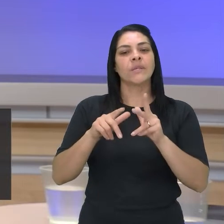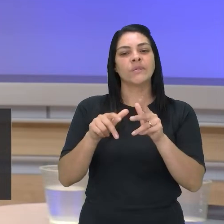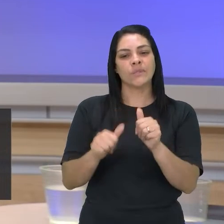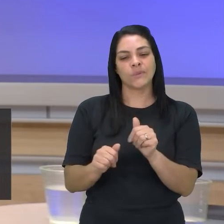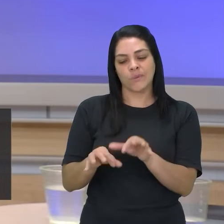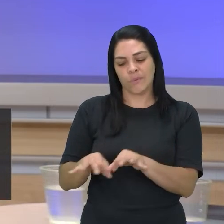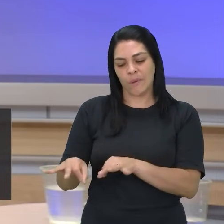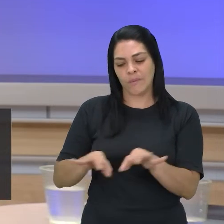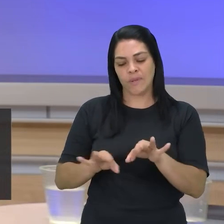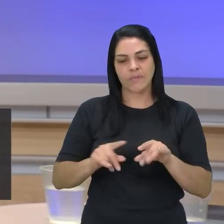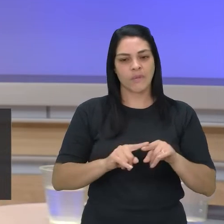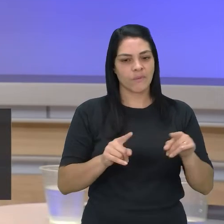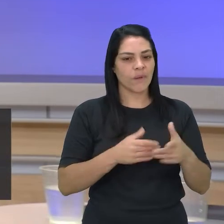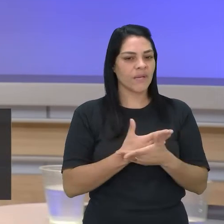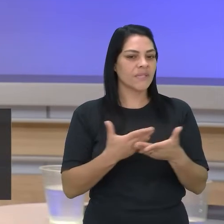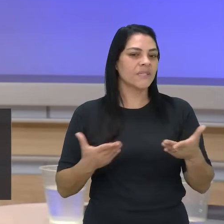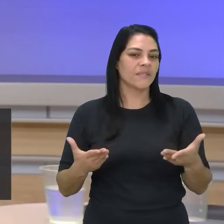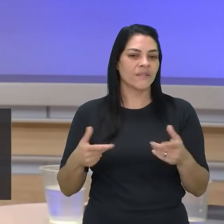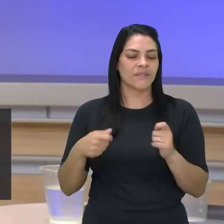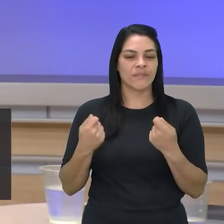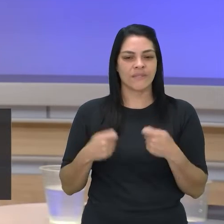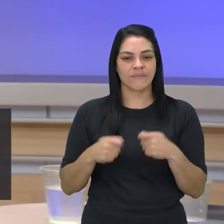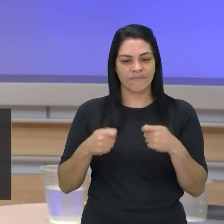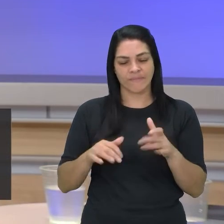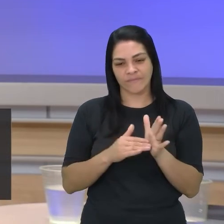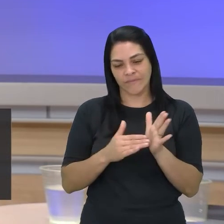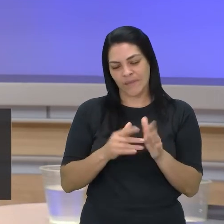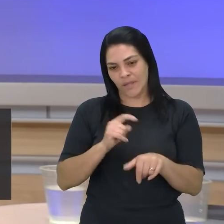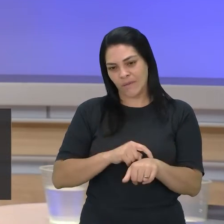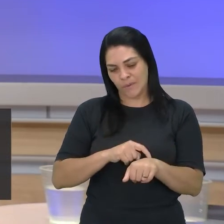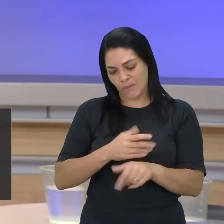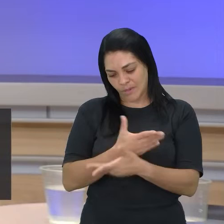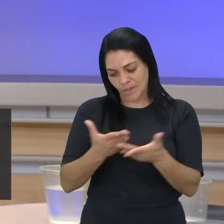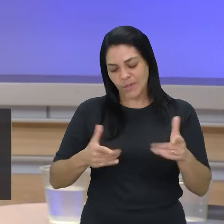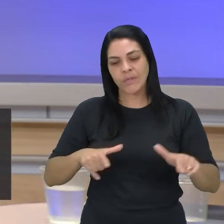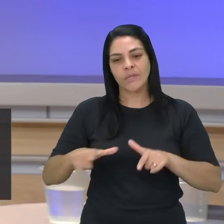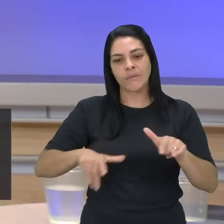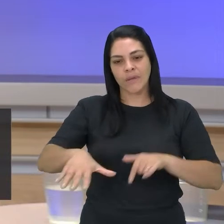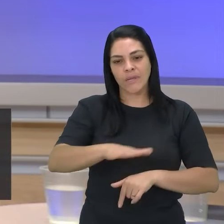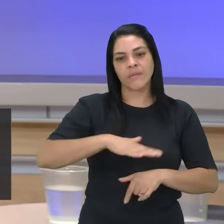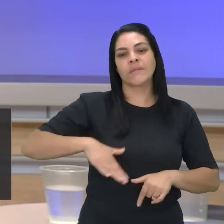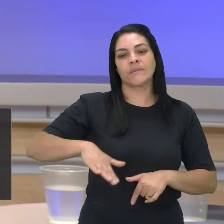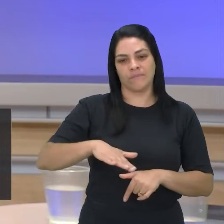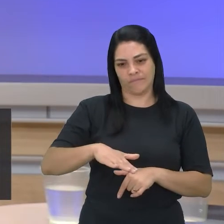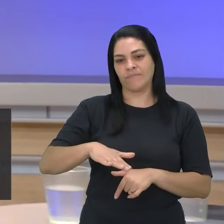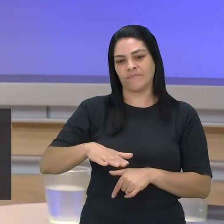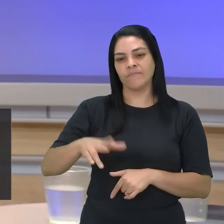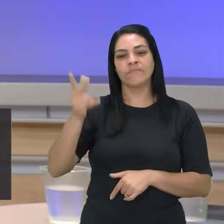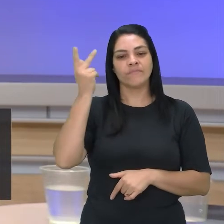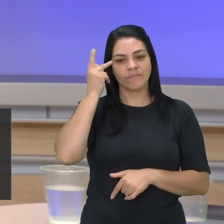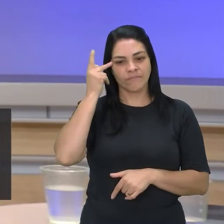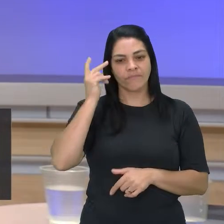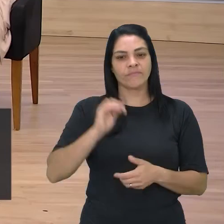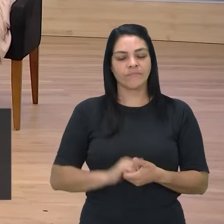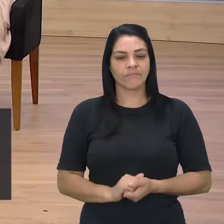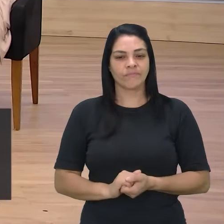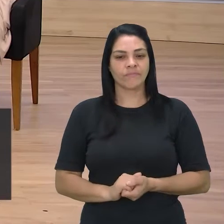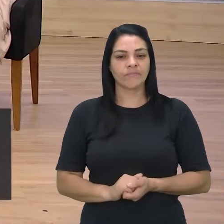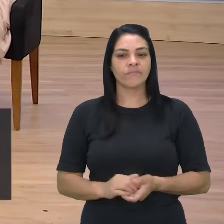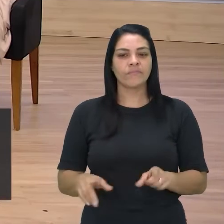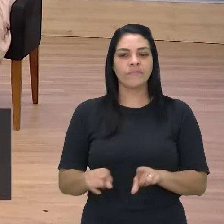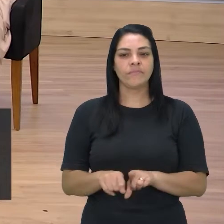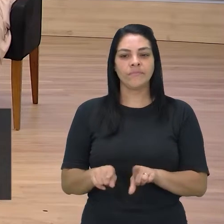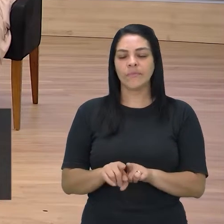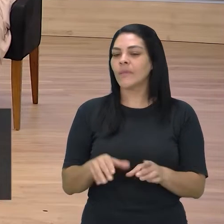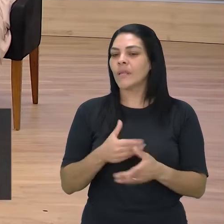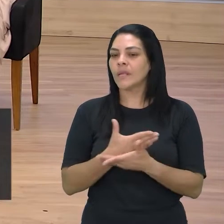aqui, mas é isso, né? Até o momento nós trabalhamos nessa região da Grande São Paulo, tá bom? E oficialmente também a